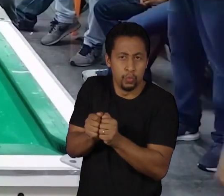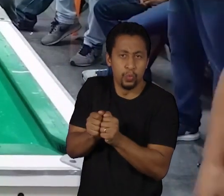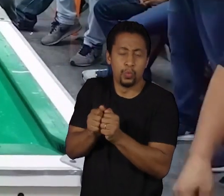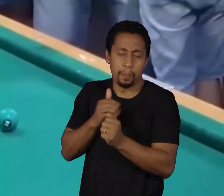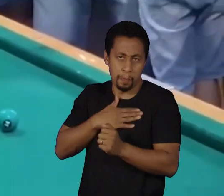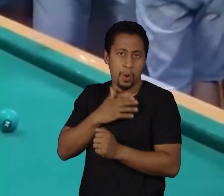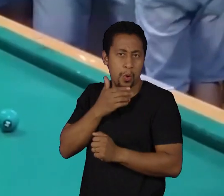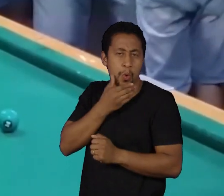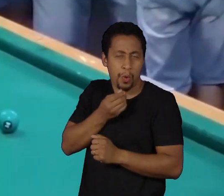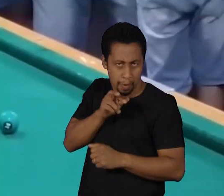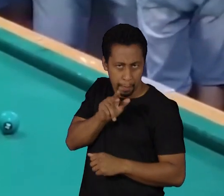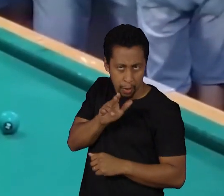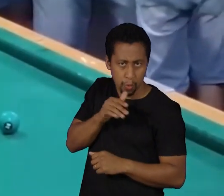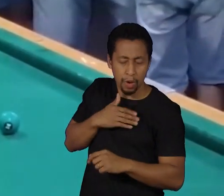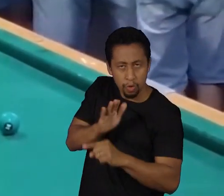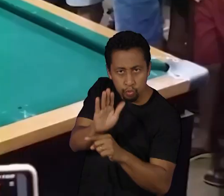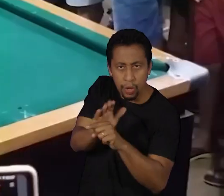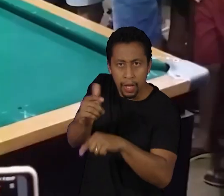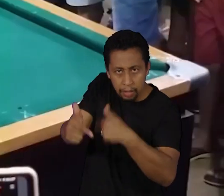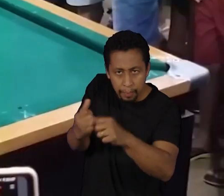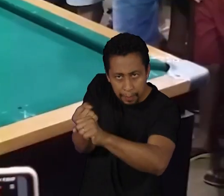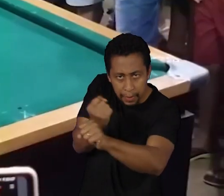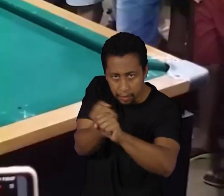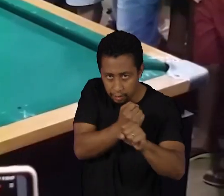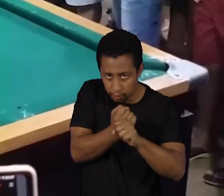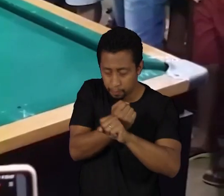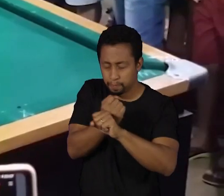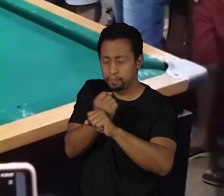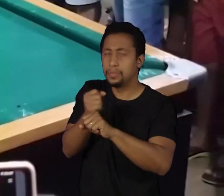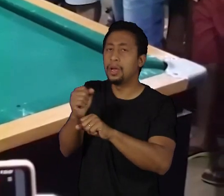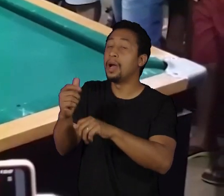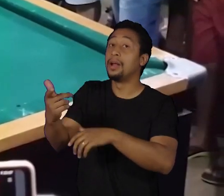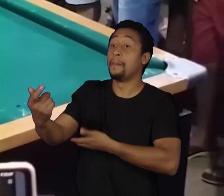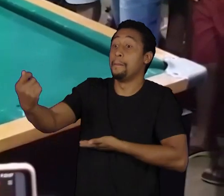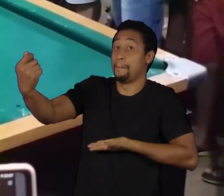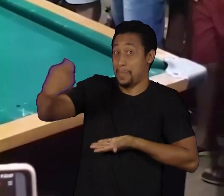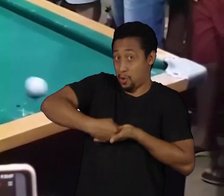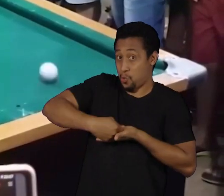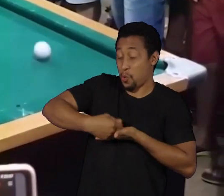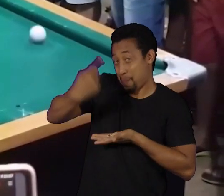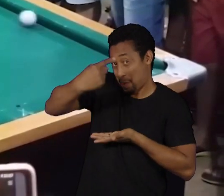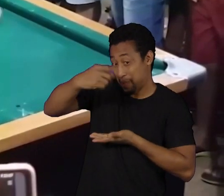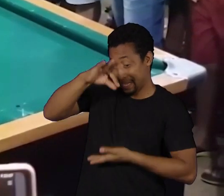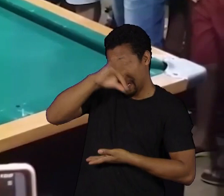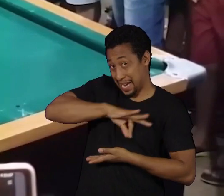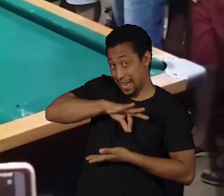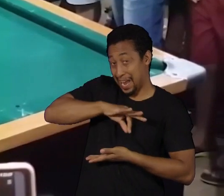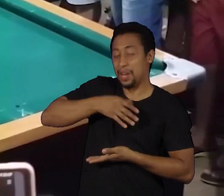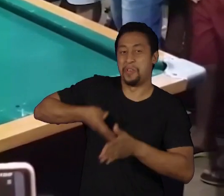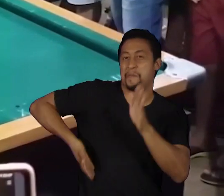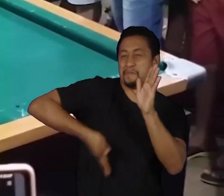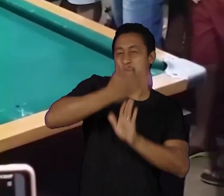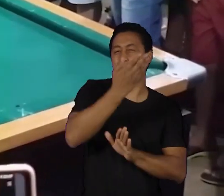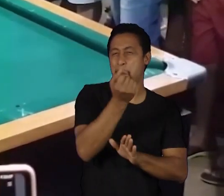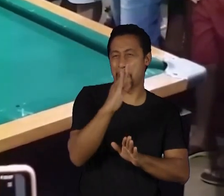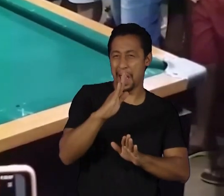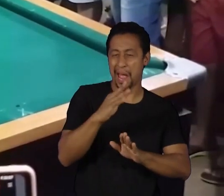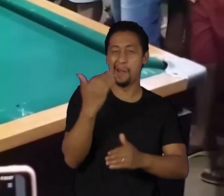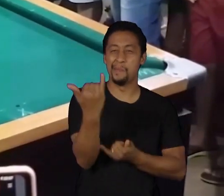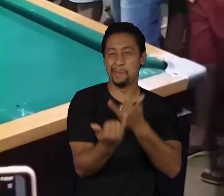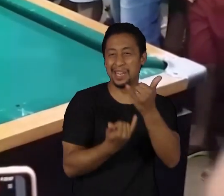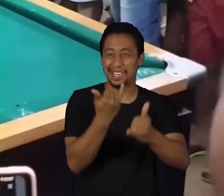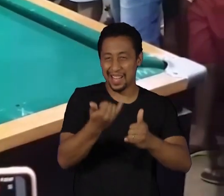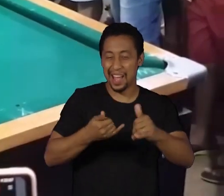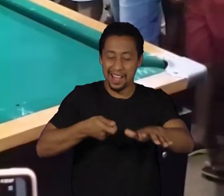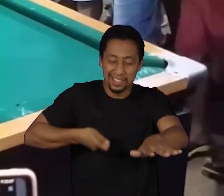ajudante empreendeiro. Quando eu recebi o primeiro pagamento meu, já fui brincar uma sinuquinha que eu gostava muito de jogar. E nessa brincadeira eu já